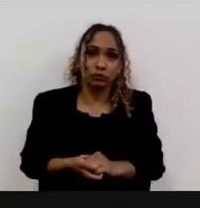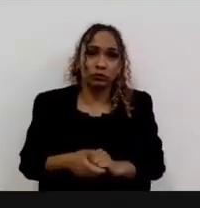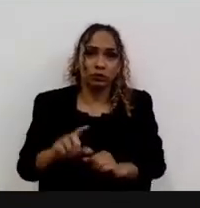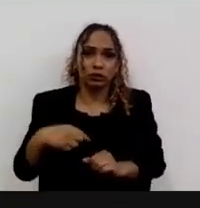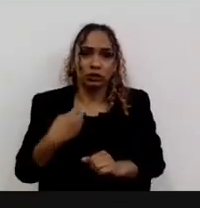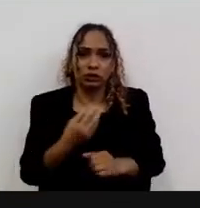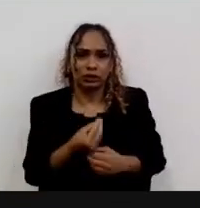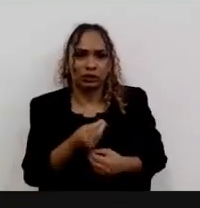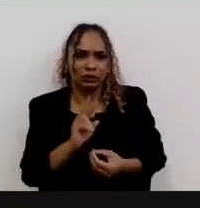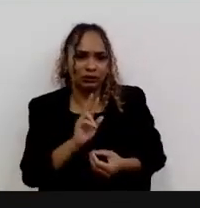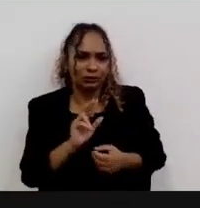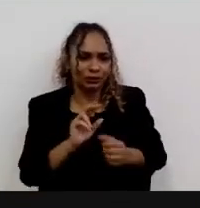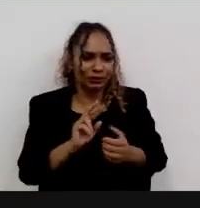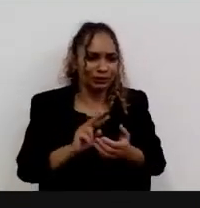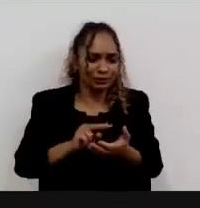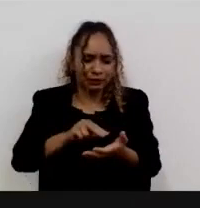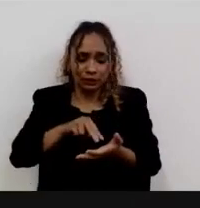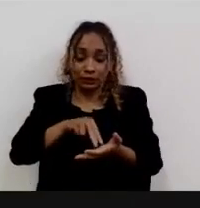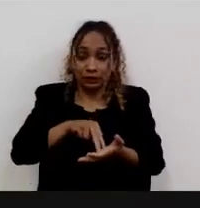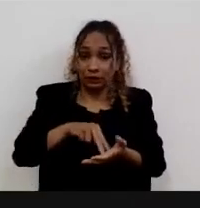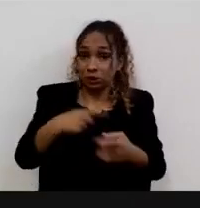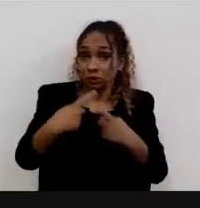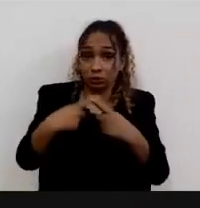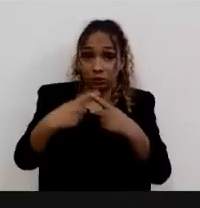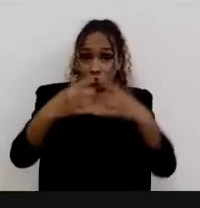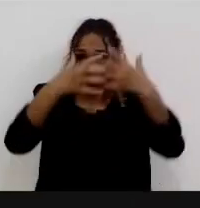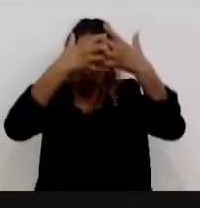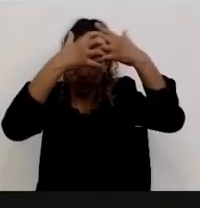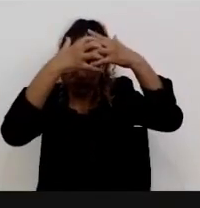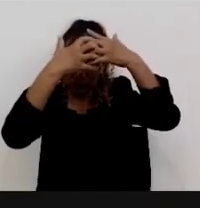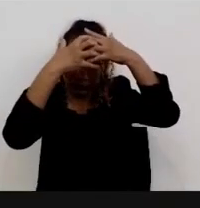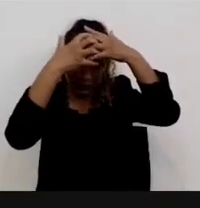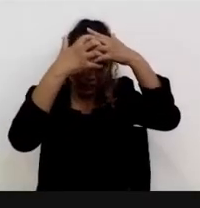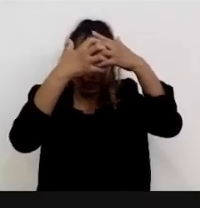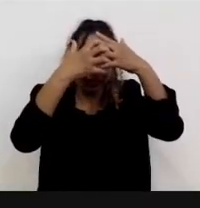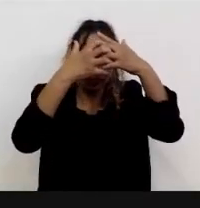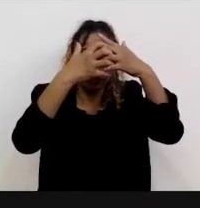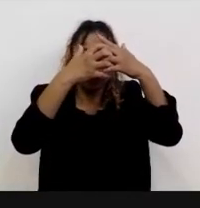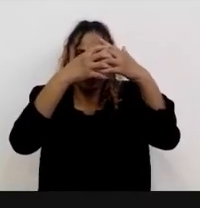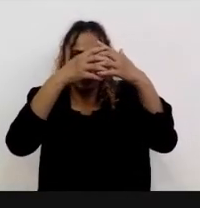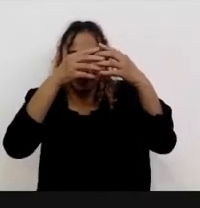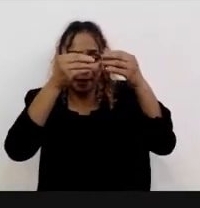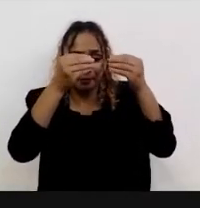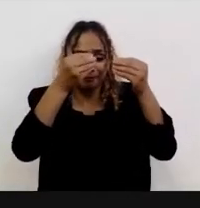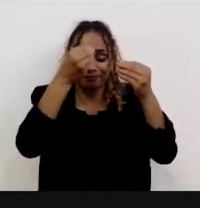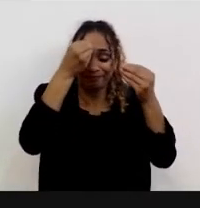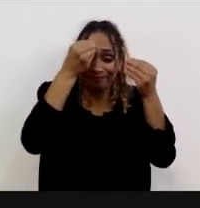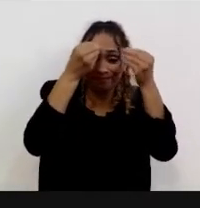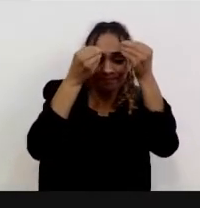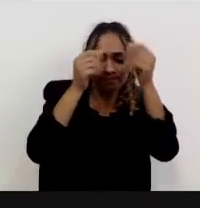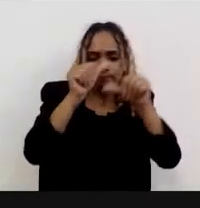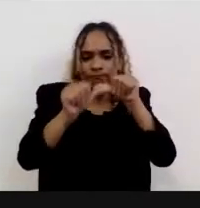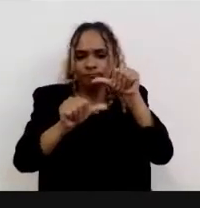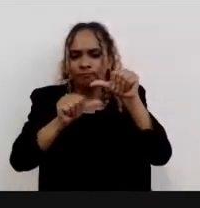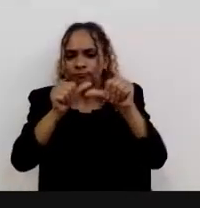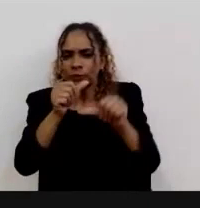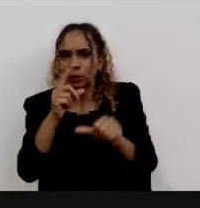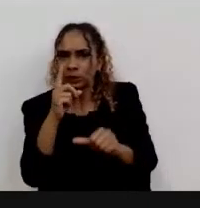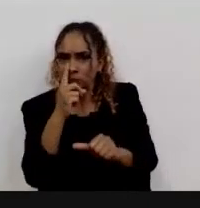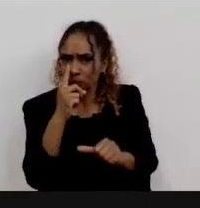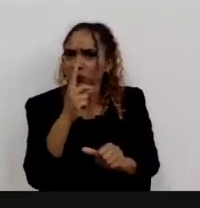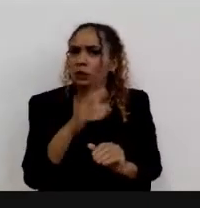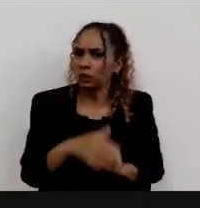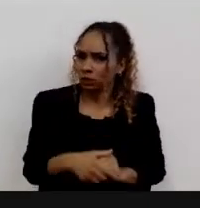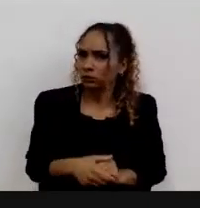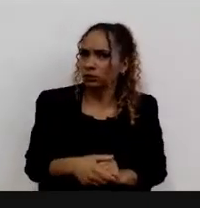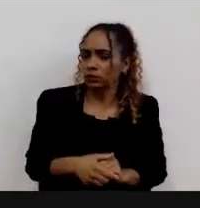que nós ofereçamos uma resistência a ela, porque o nosso cérebro ele é projetado para registrar mudança como ameaça. E é